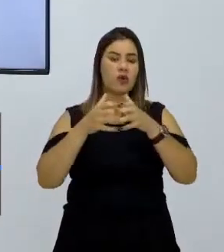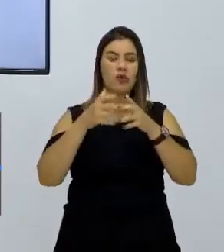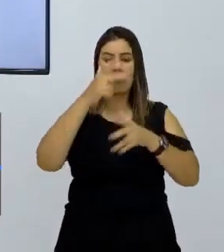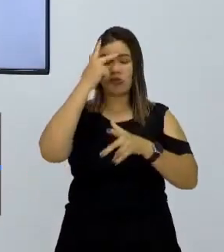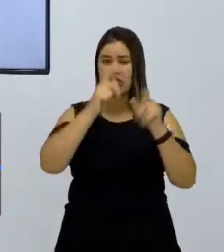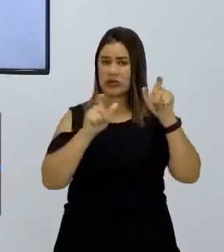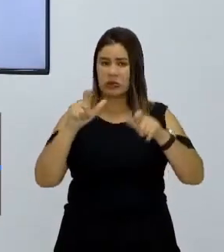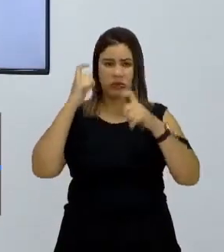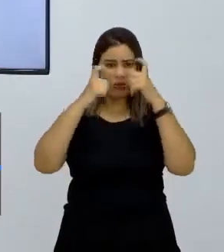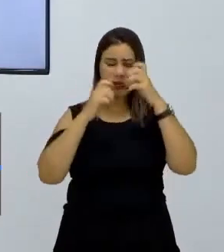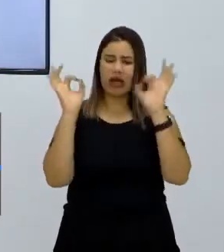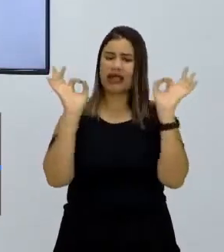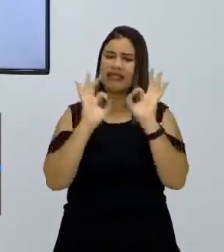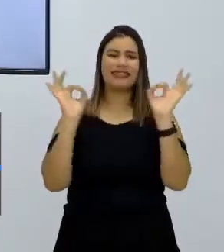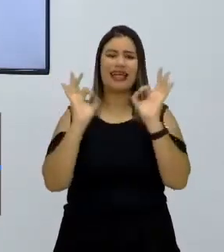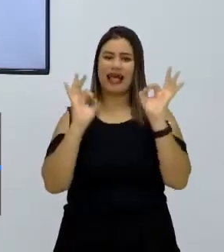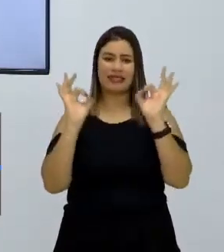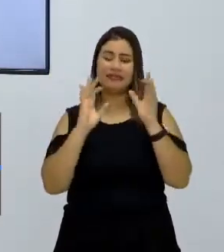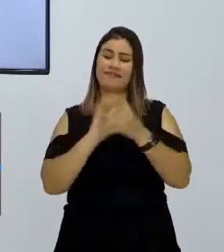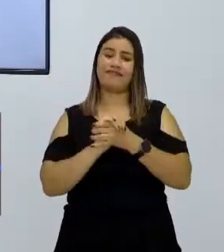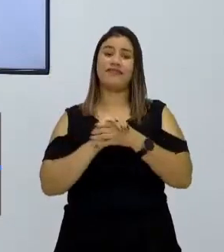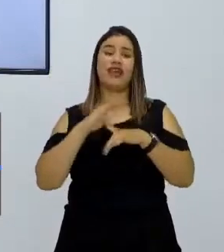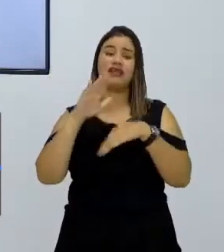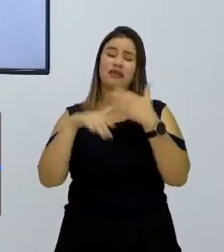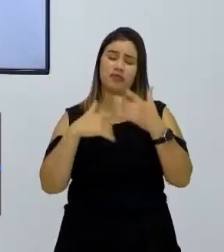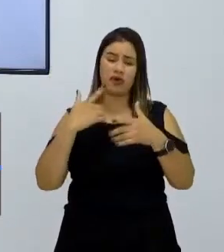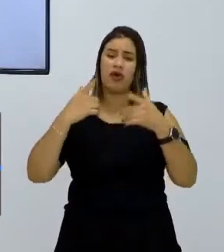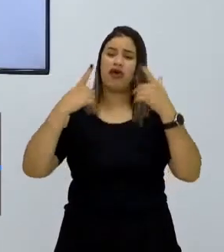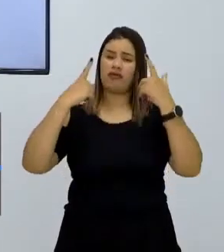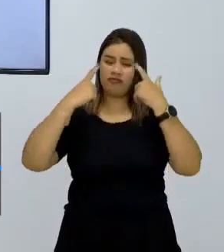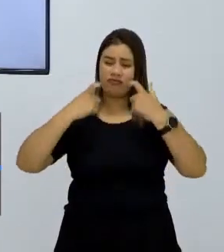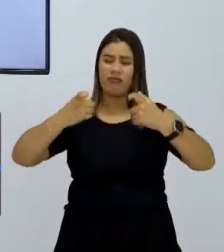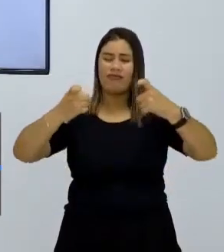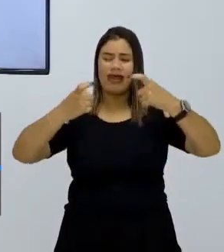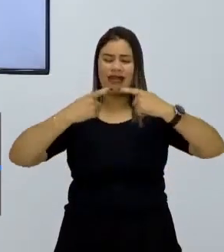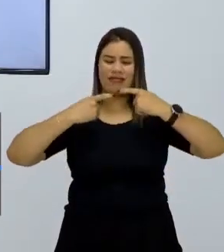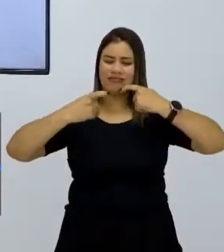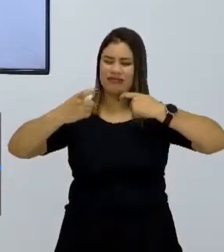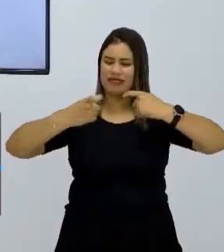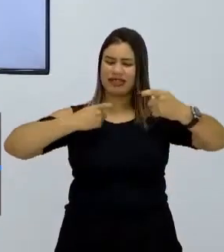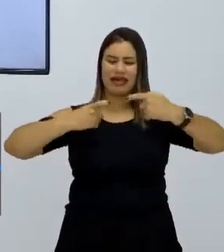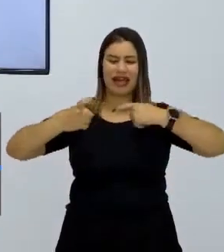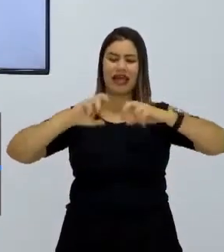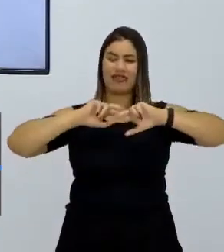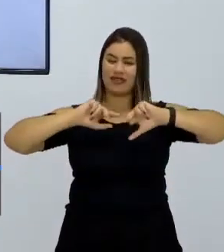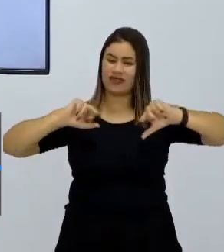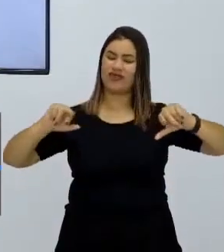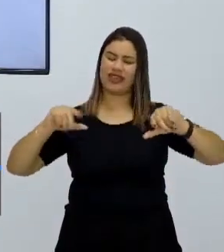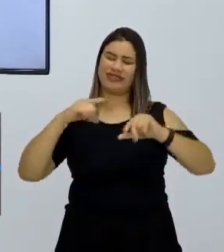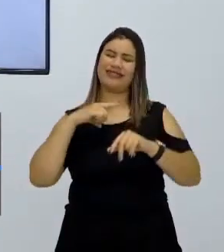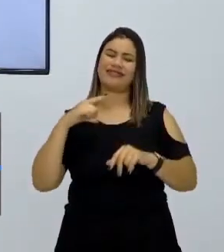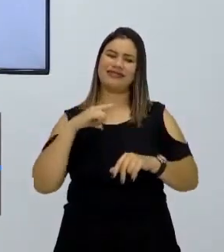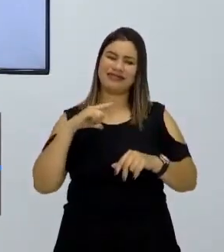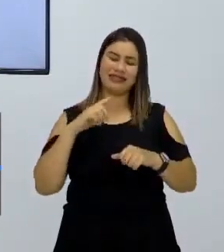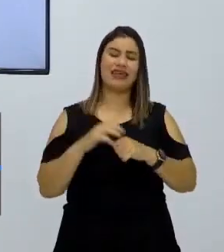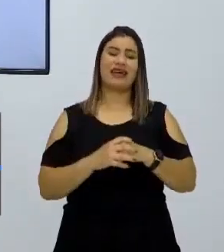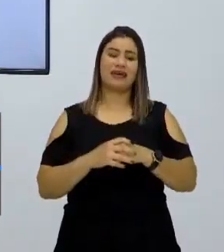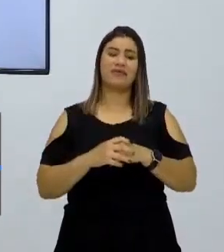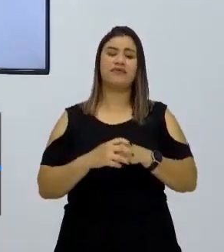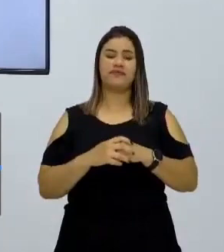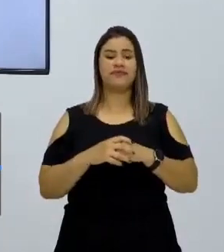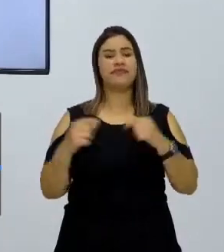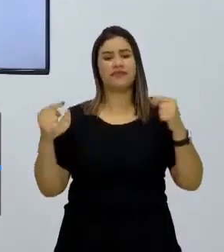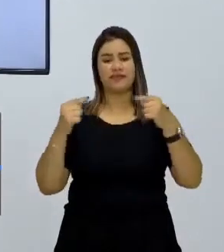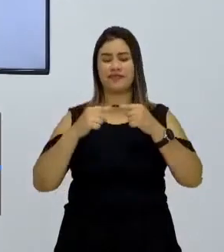Então, conflitos de guerra civil aí acontecem até os dias de hoje em alguns, né, estados, nações aí que nós temos